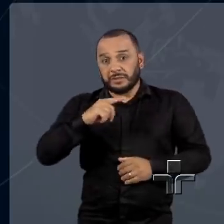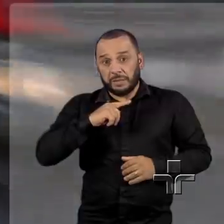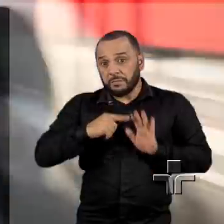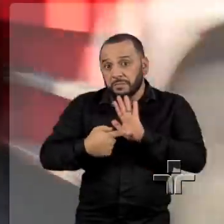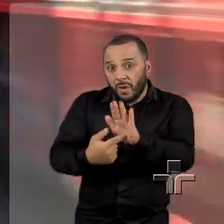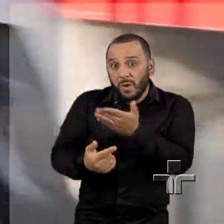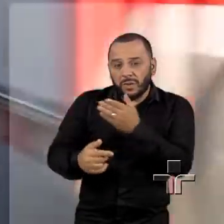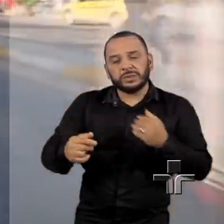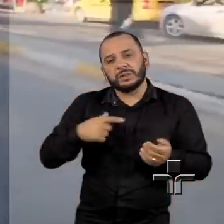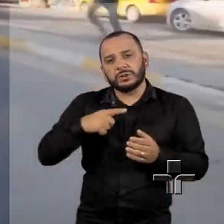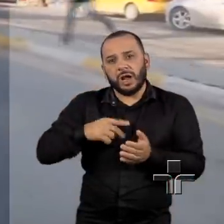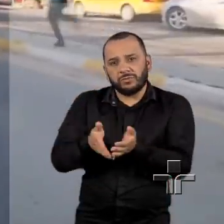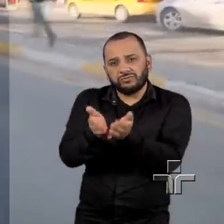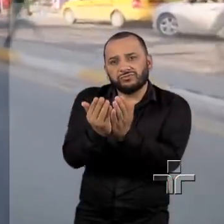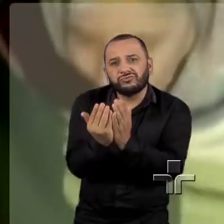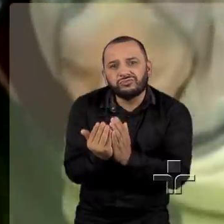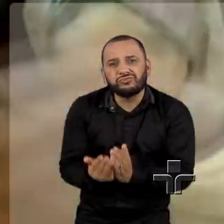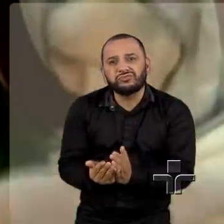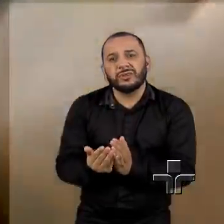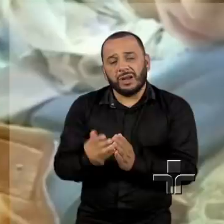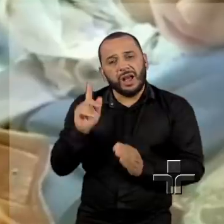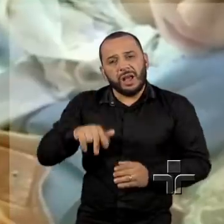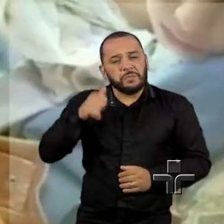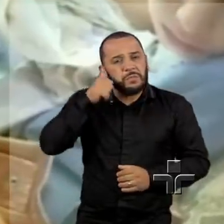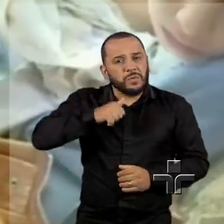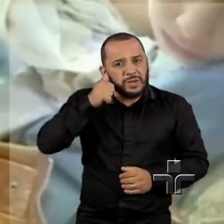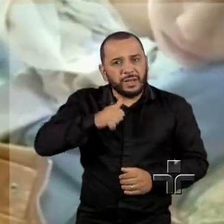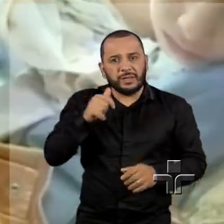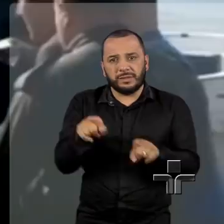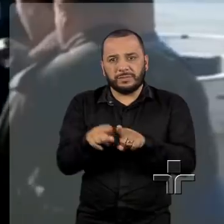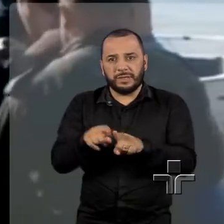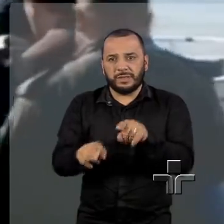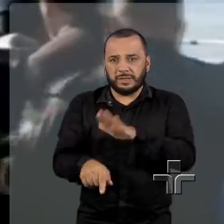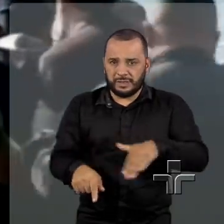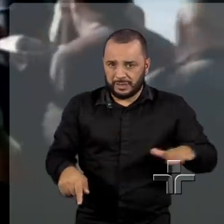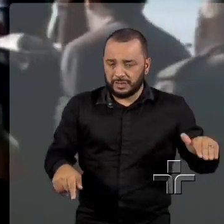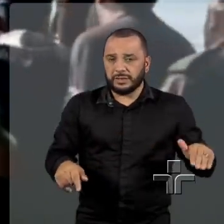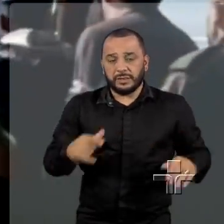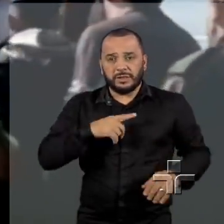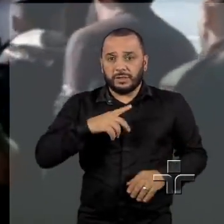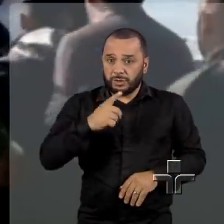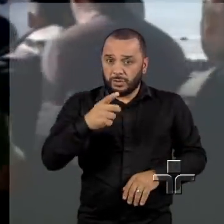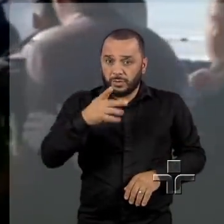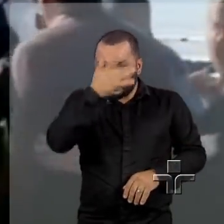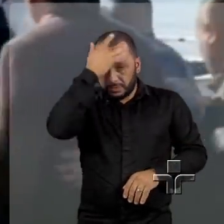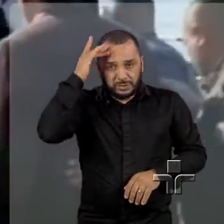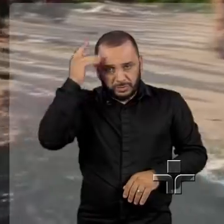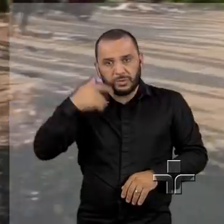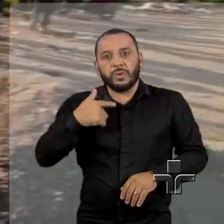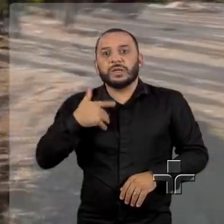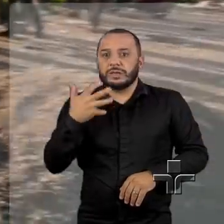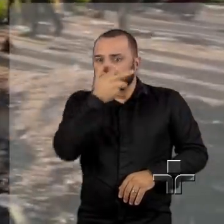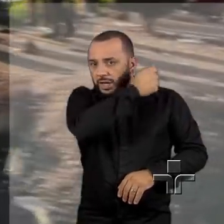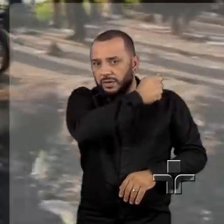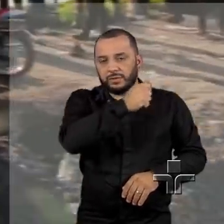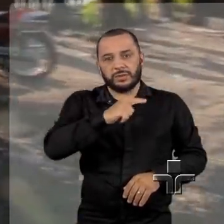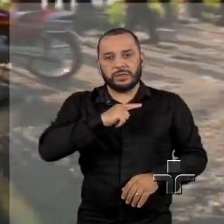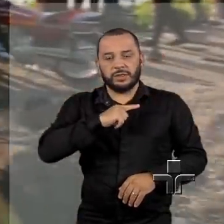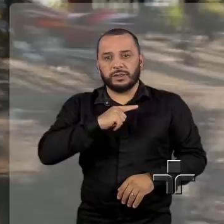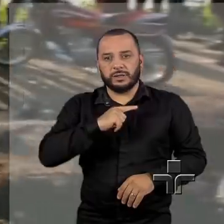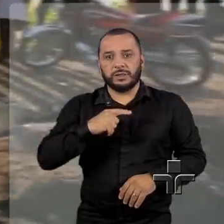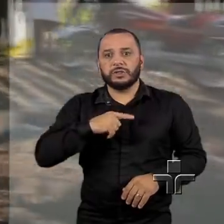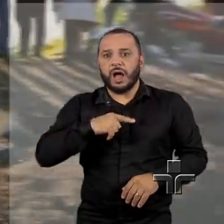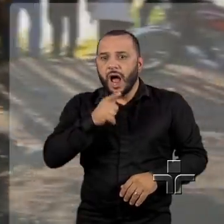afundando. A maioria das vítimas é de mulheres e crianças. 12 pessoas foram resgatadas. O naufrágio